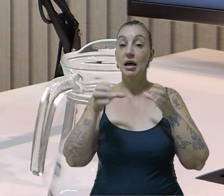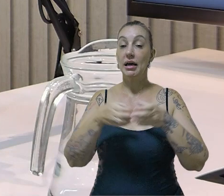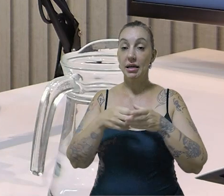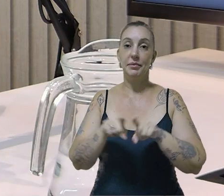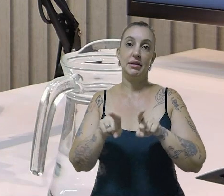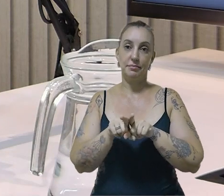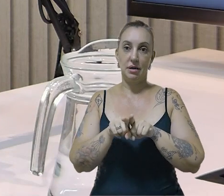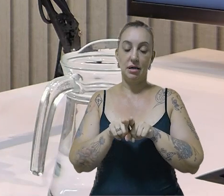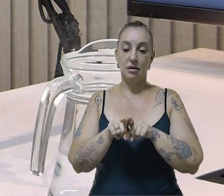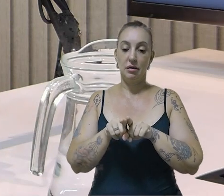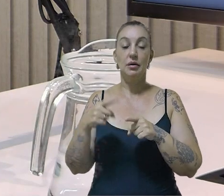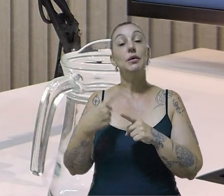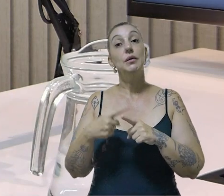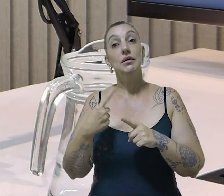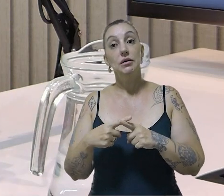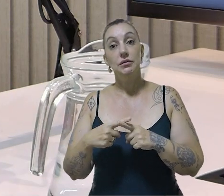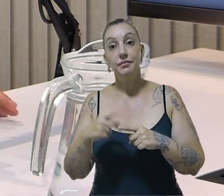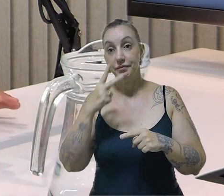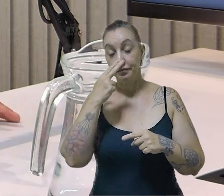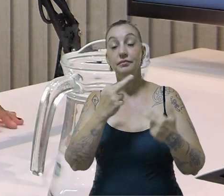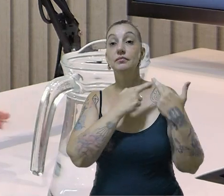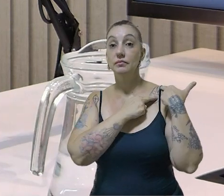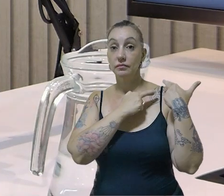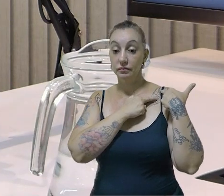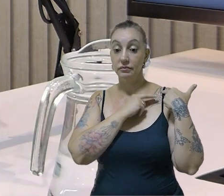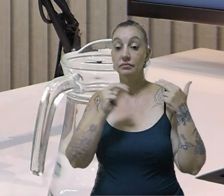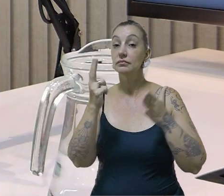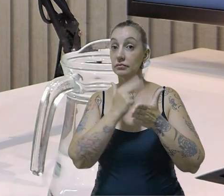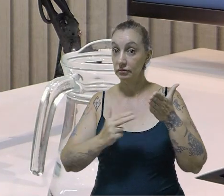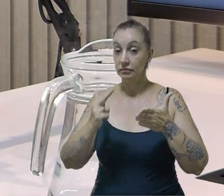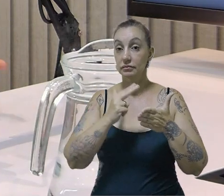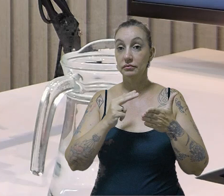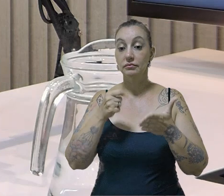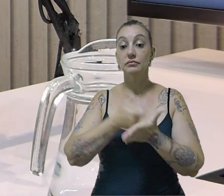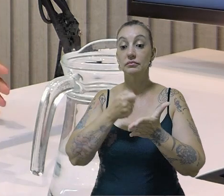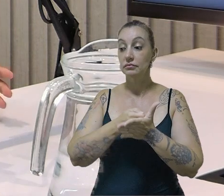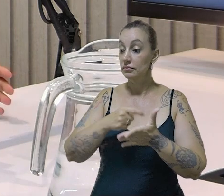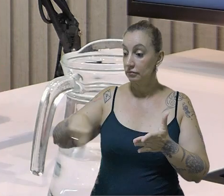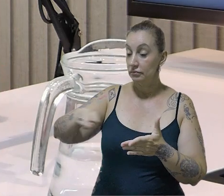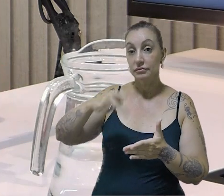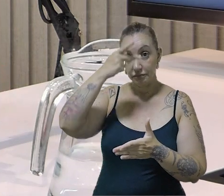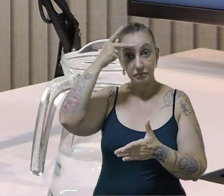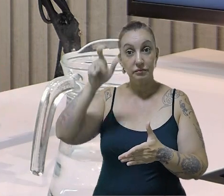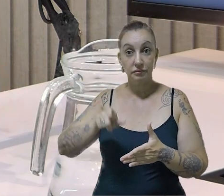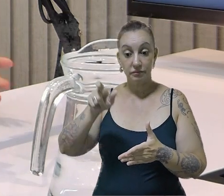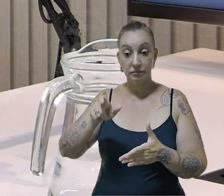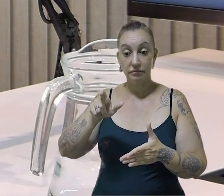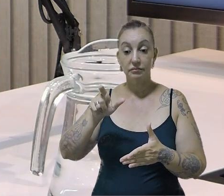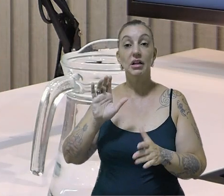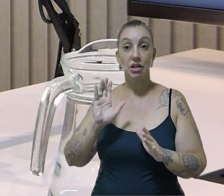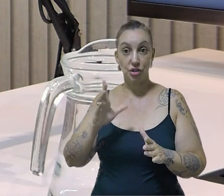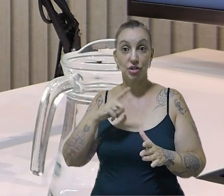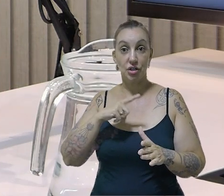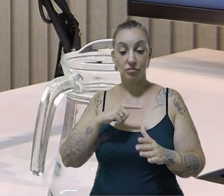técnica e até porque eu acho que é uma responsabilidade de quem né garantir que as pessoas já que eu tenho